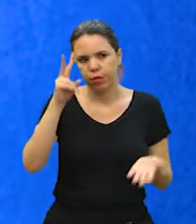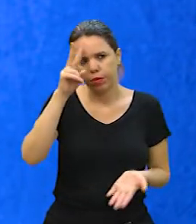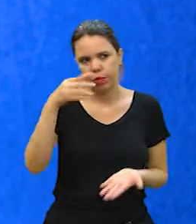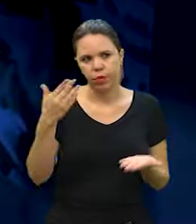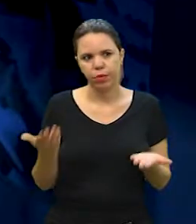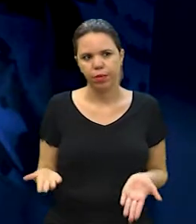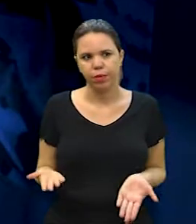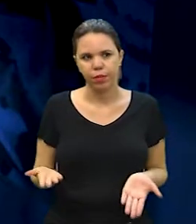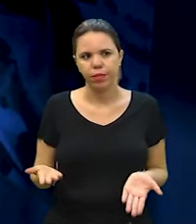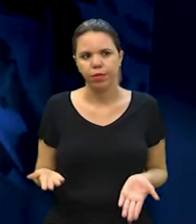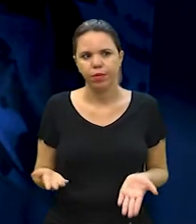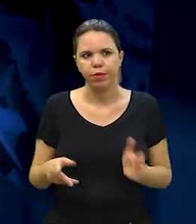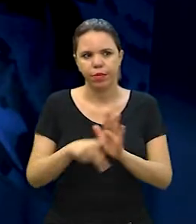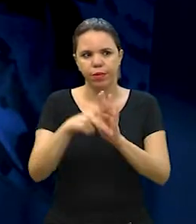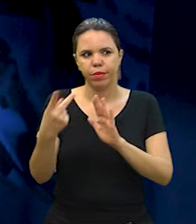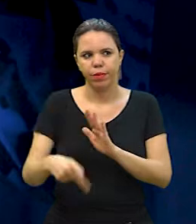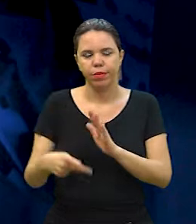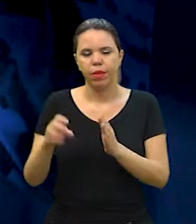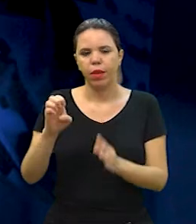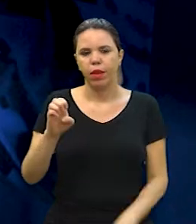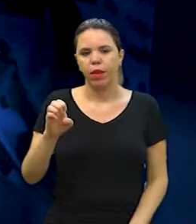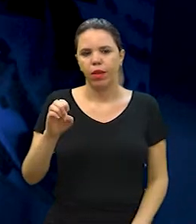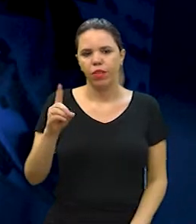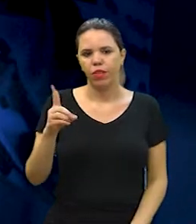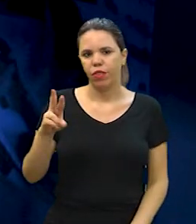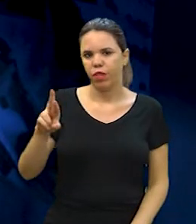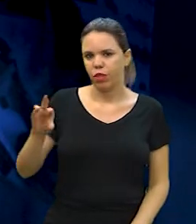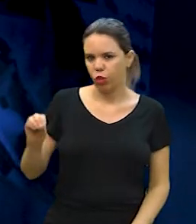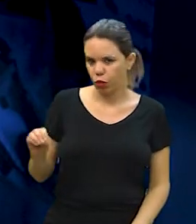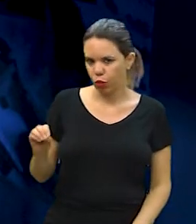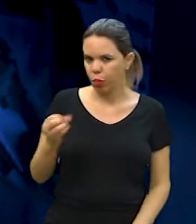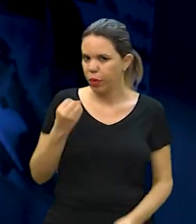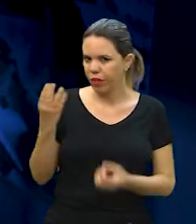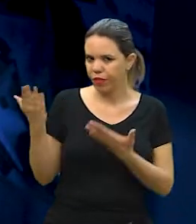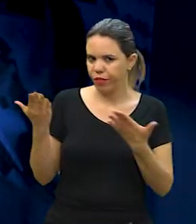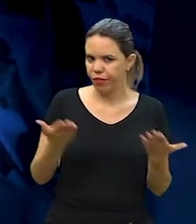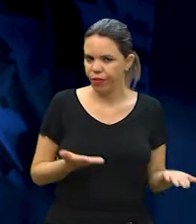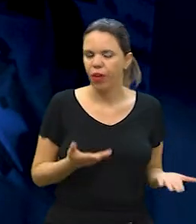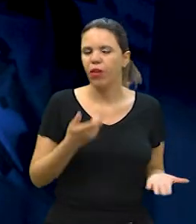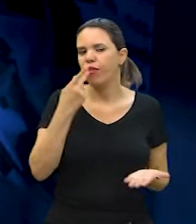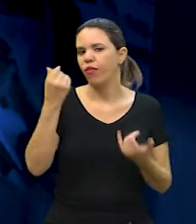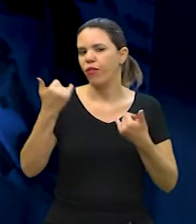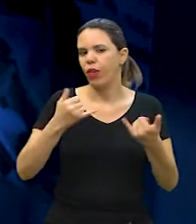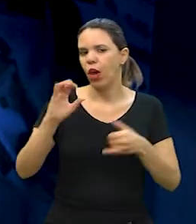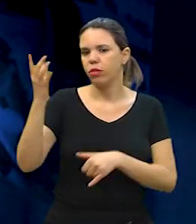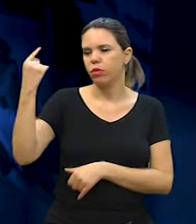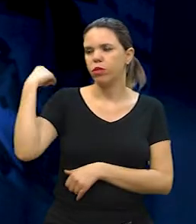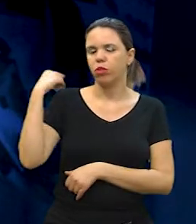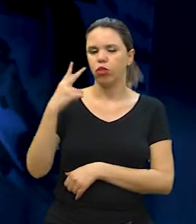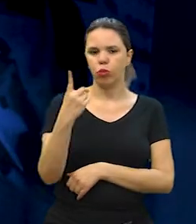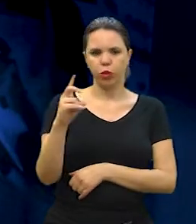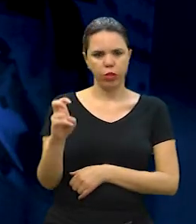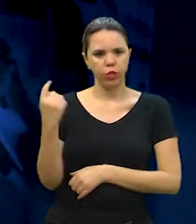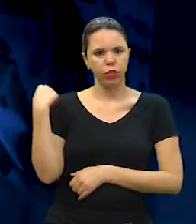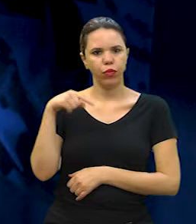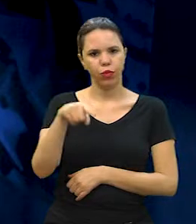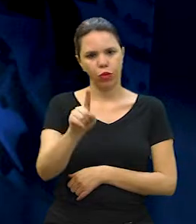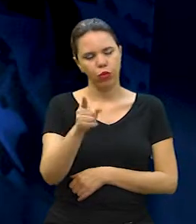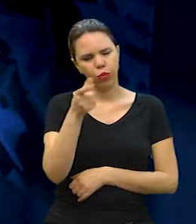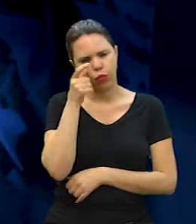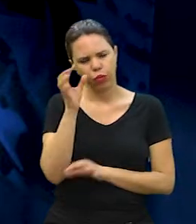história para a gente é o próprio Evandro. Seja bem-vindo. Evandro, me fala o que aconteceu lá em 2015, quando